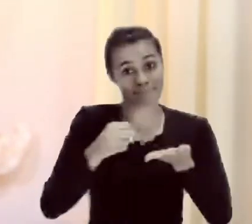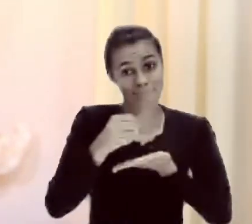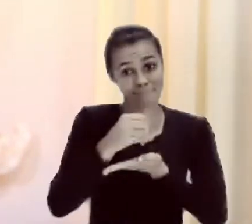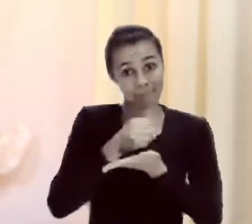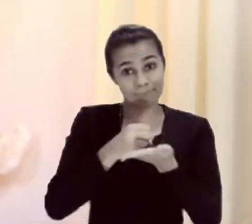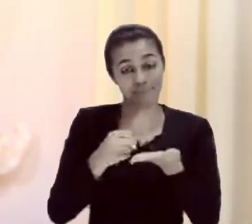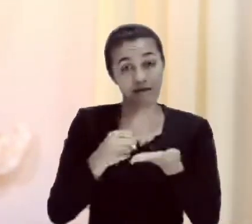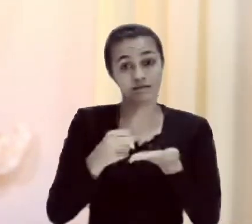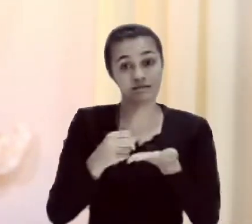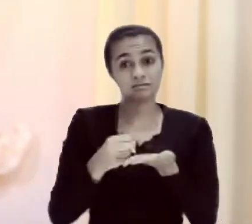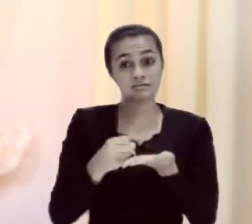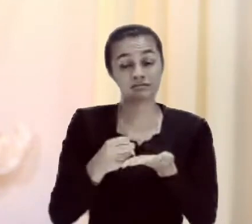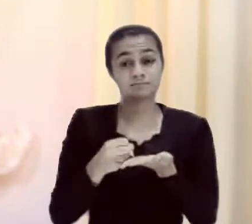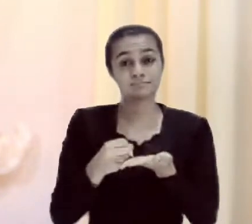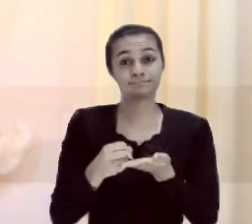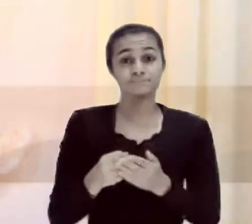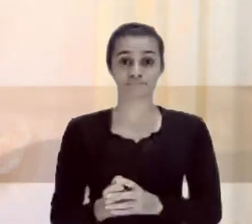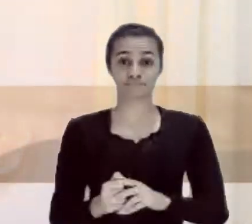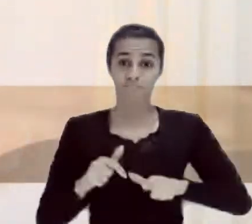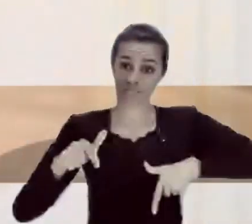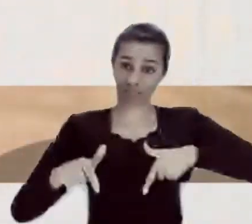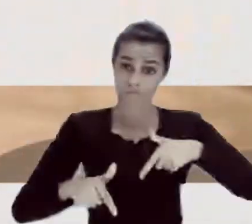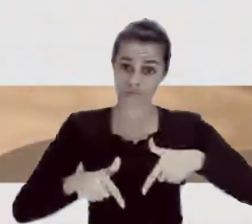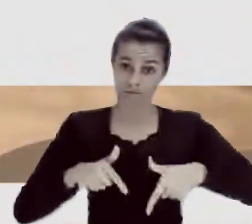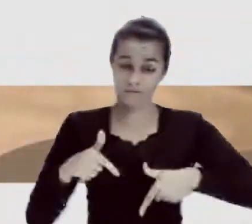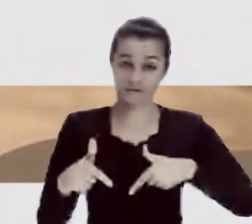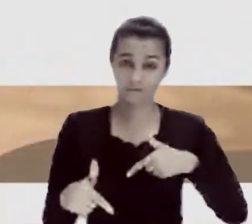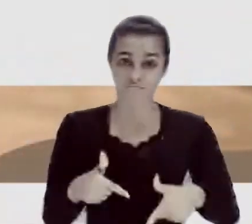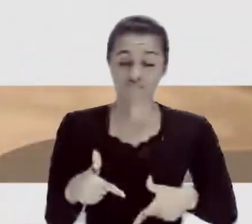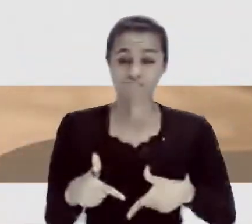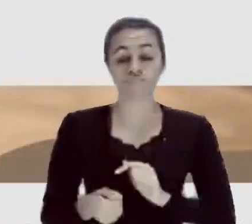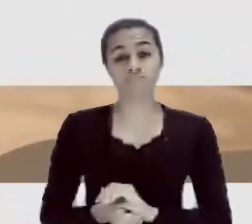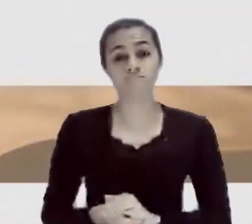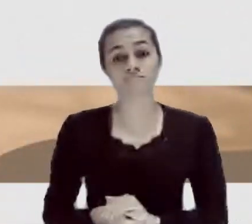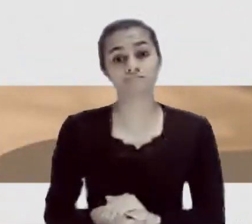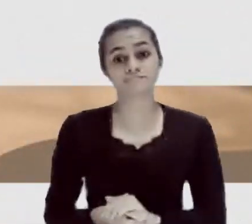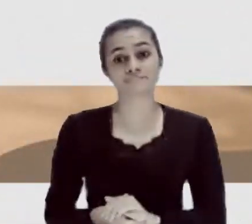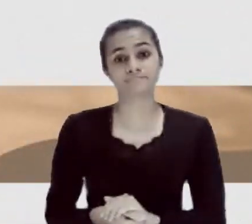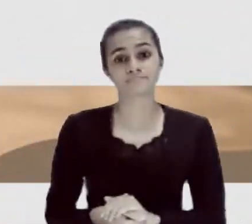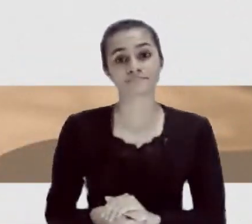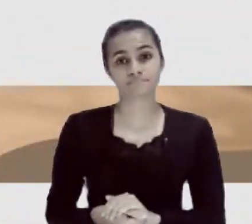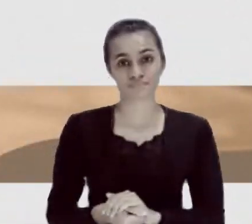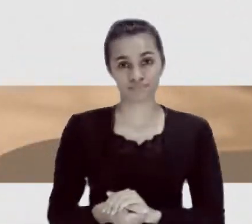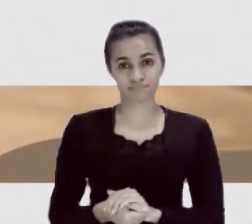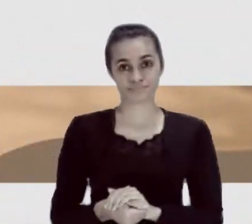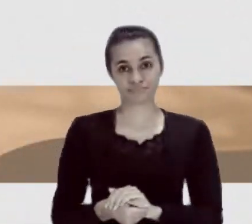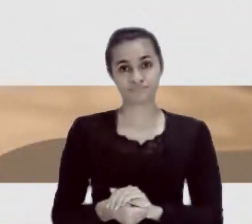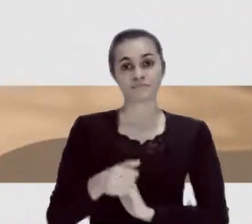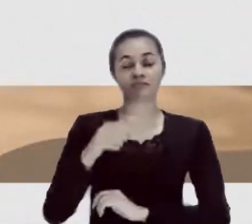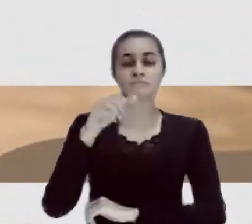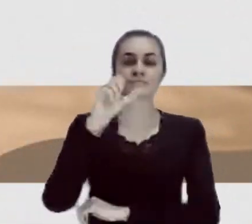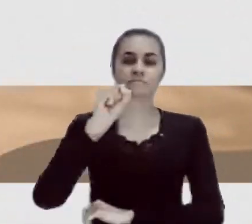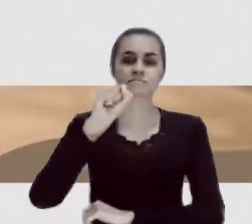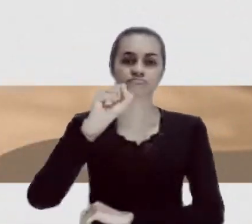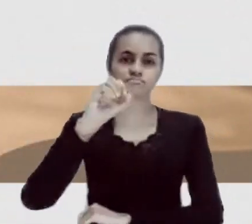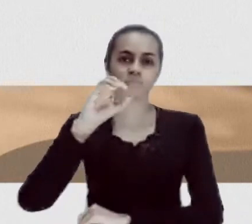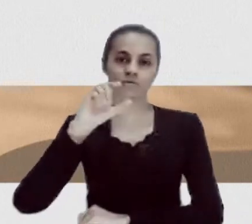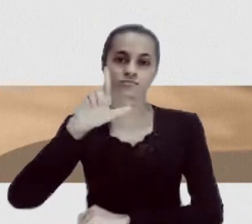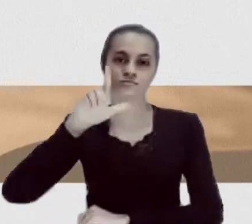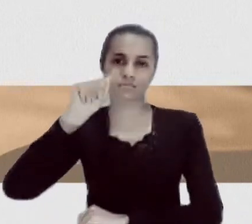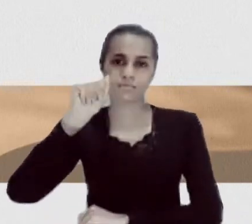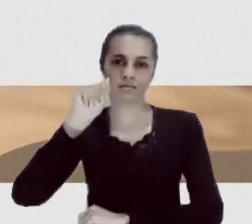solas de Martim Lutero. Vamos lembrá-la rapidamente quais são essas solas. Sola fide, somente a fé.